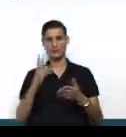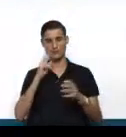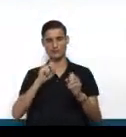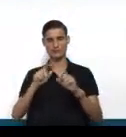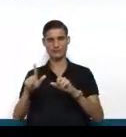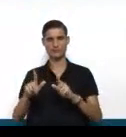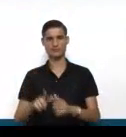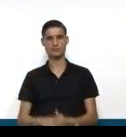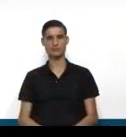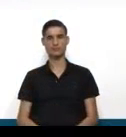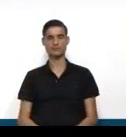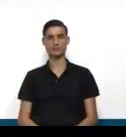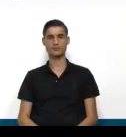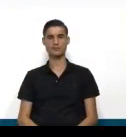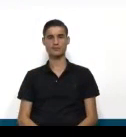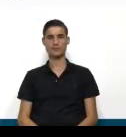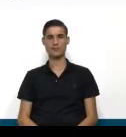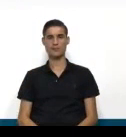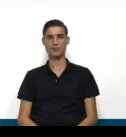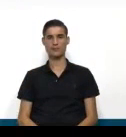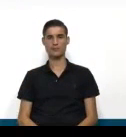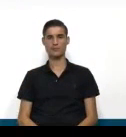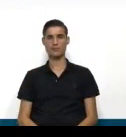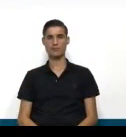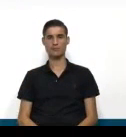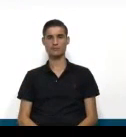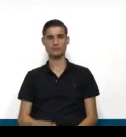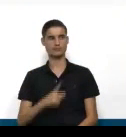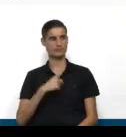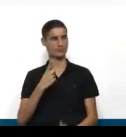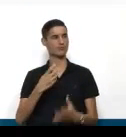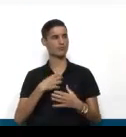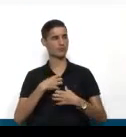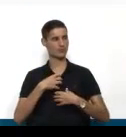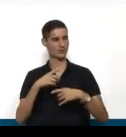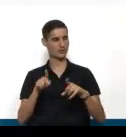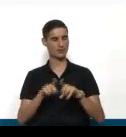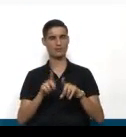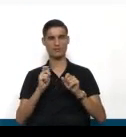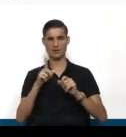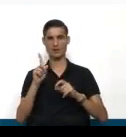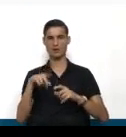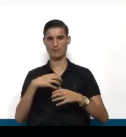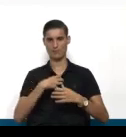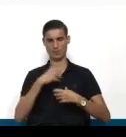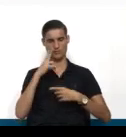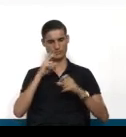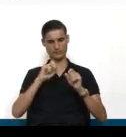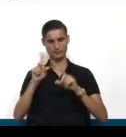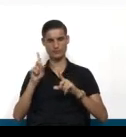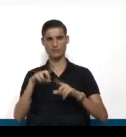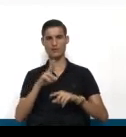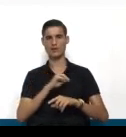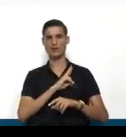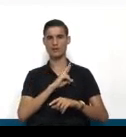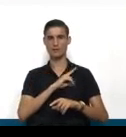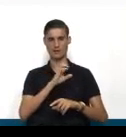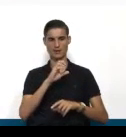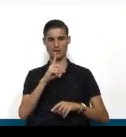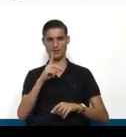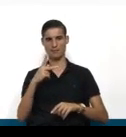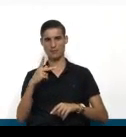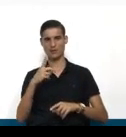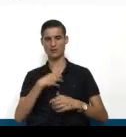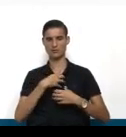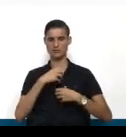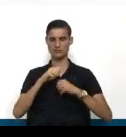Vamos ao quadro. Então, nós temos aqui o modelo, então você pode falar que este é o modelo, né, que representa as EDPs e